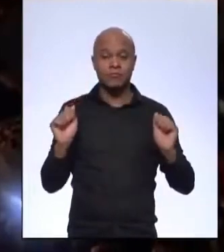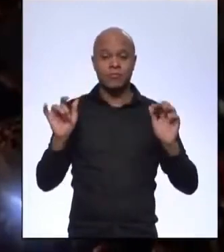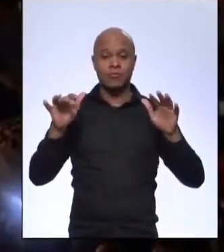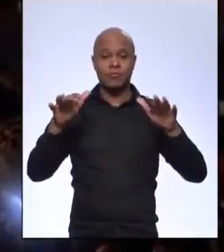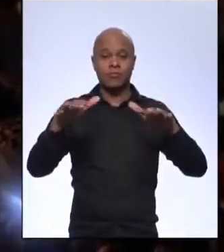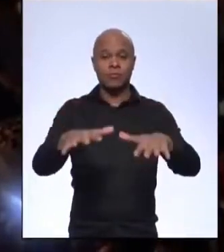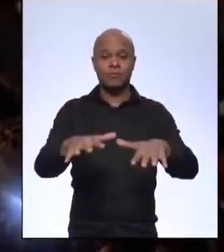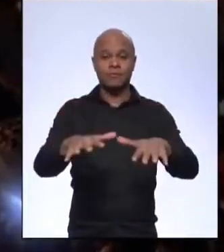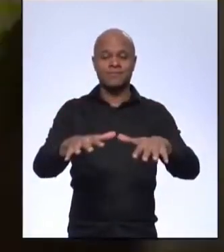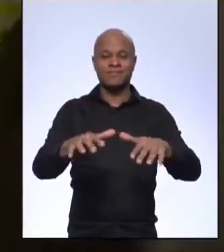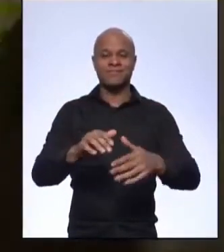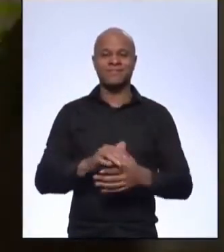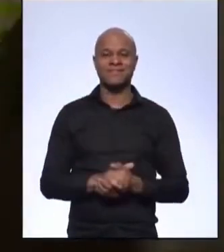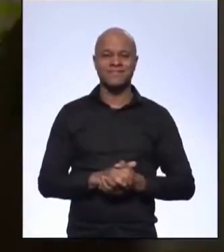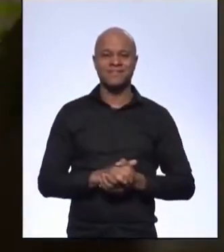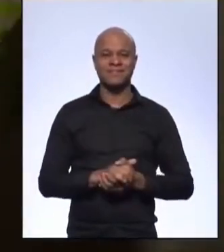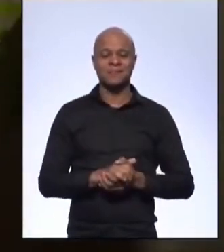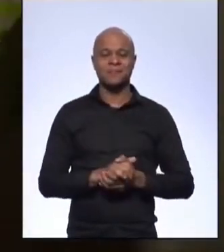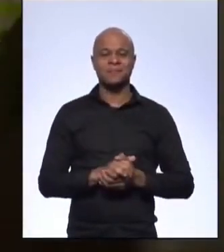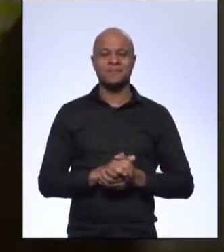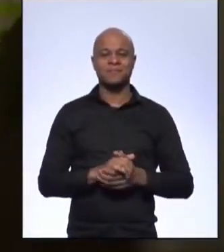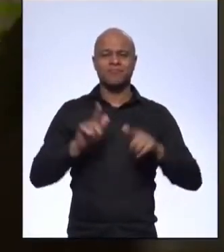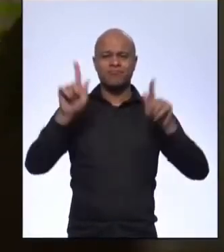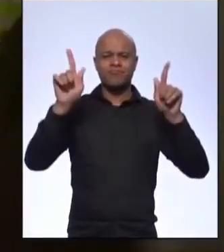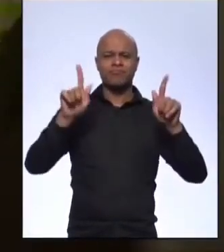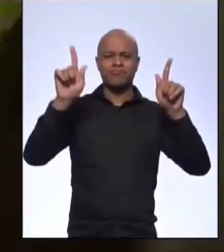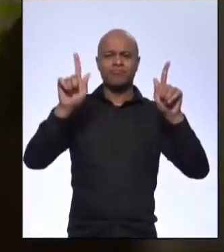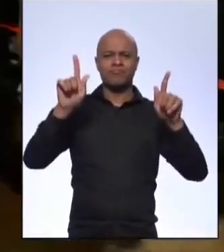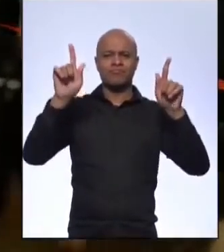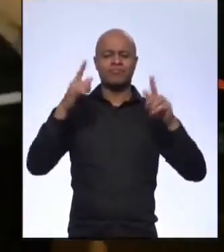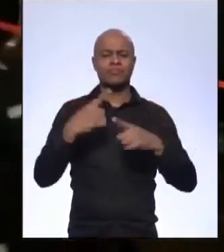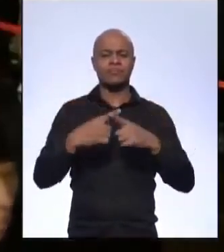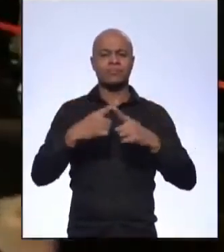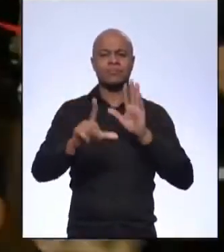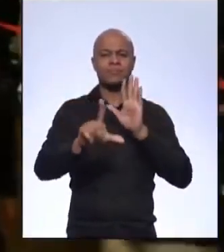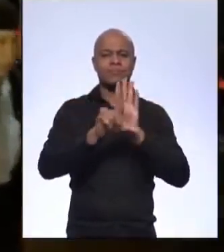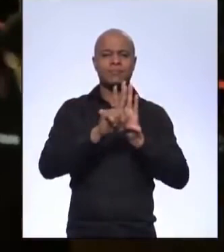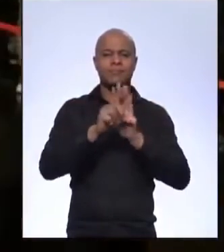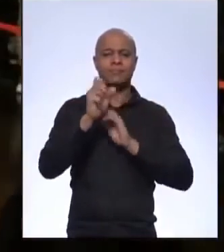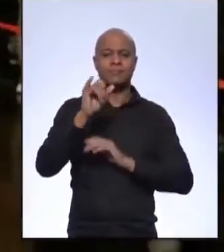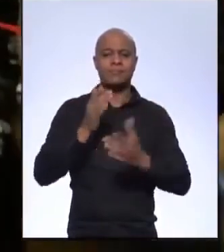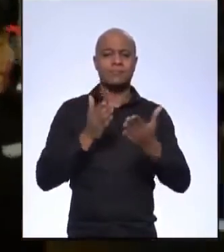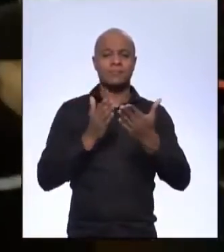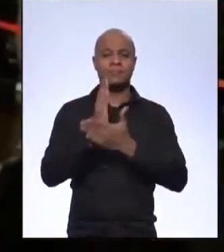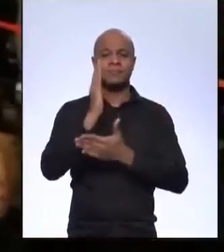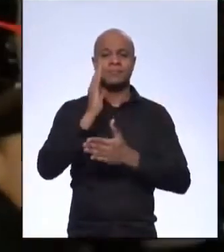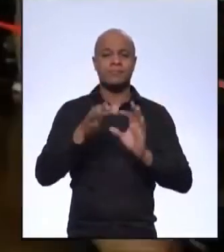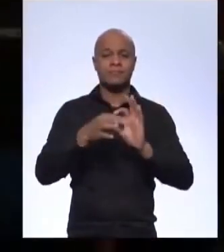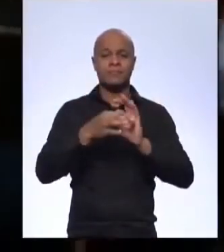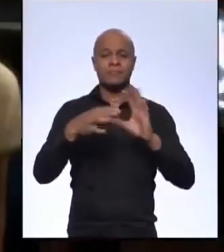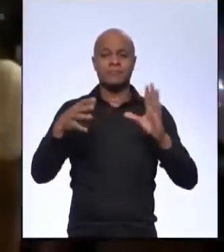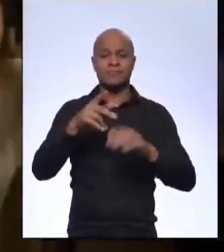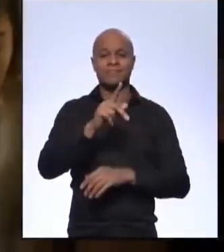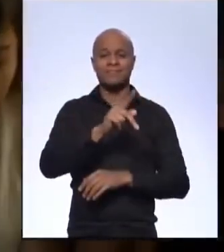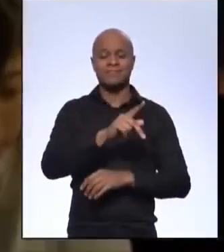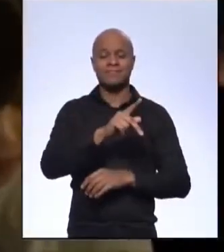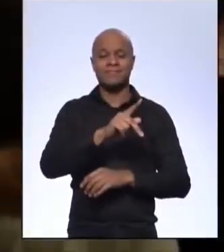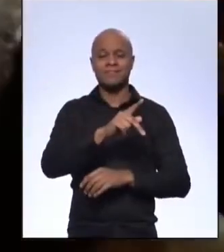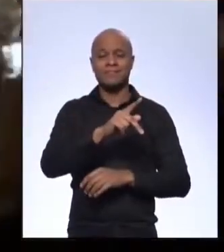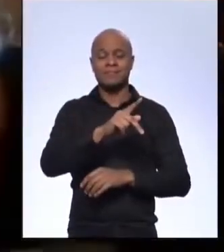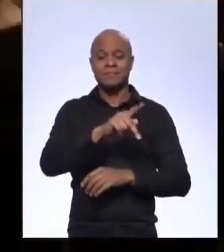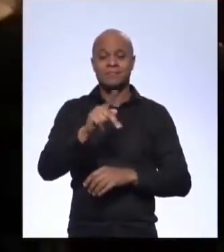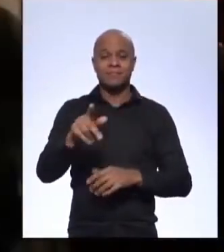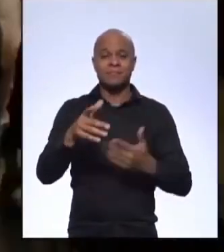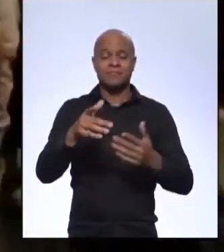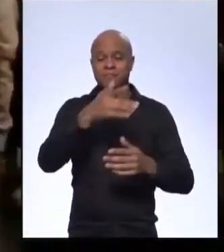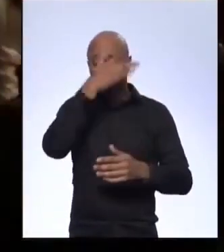milhares de pessoas hoje. Eles protestam contra um projeto de lei que, se for aprovado, vai permitir que pessoas sejam extraditadas